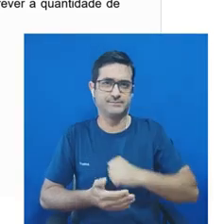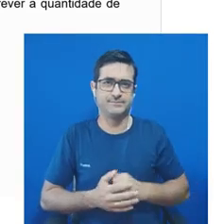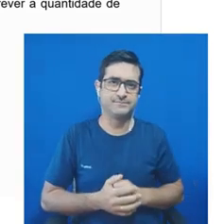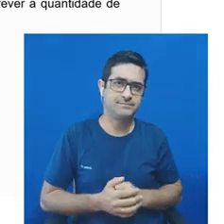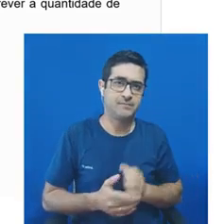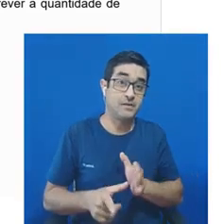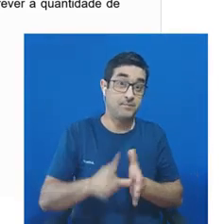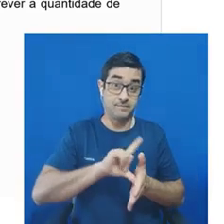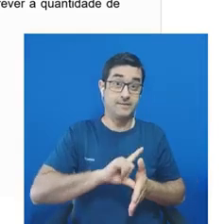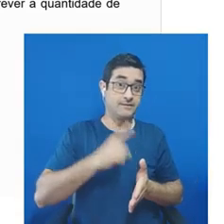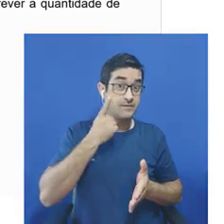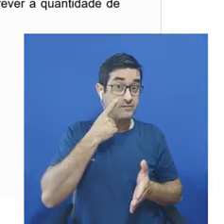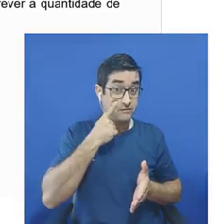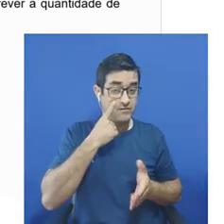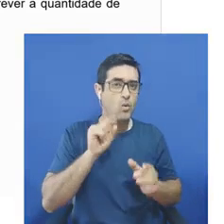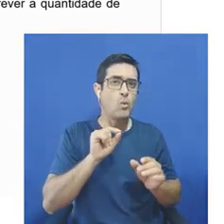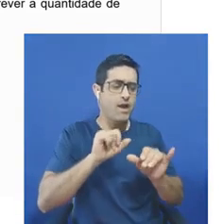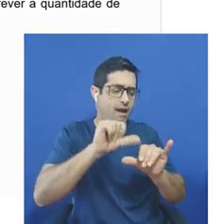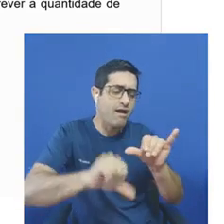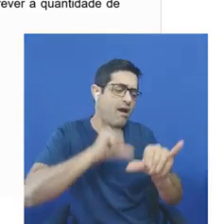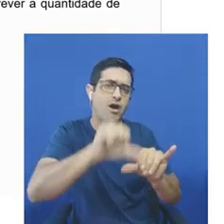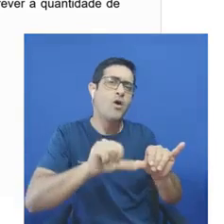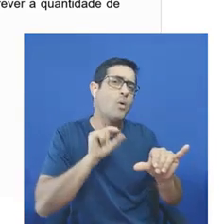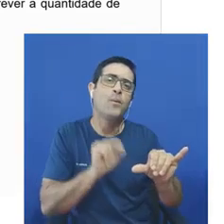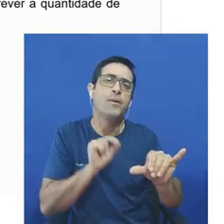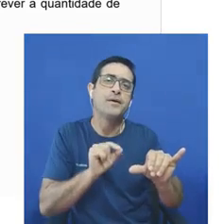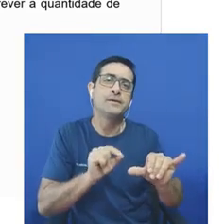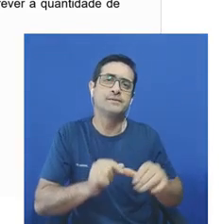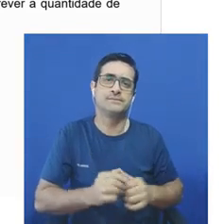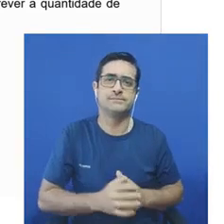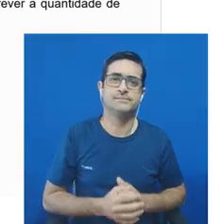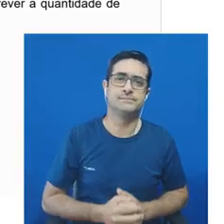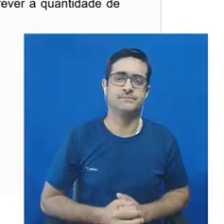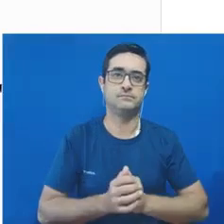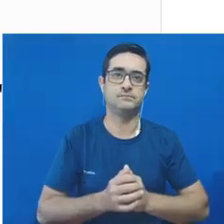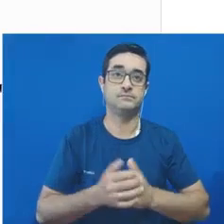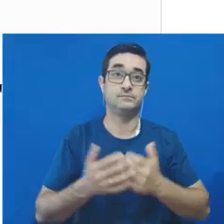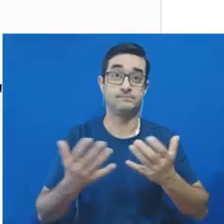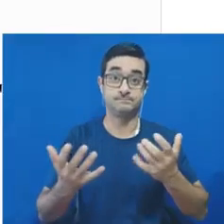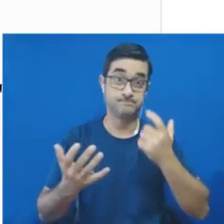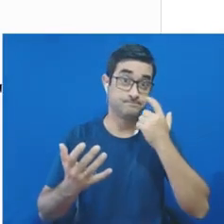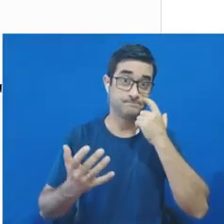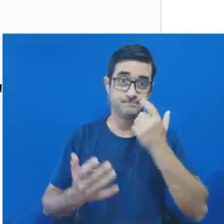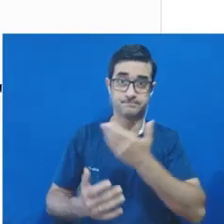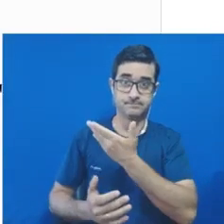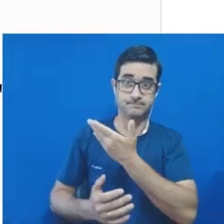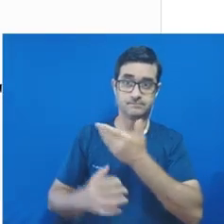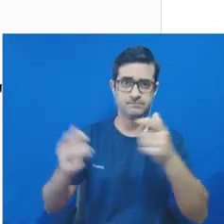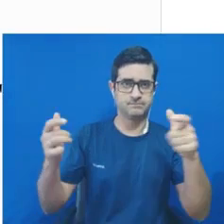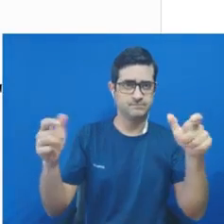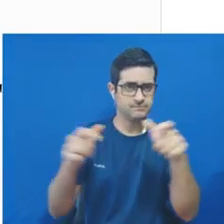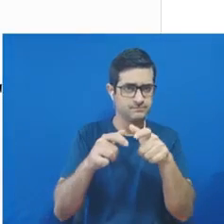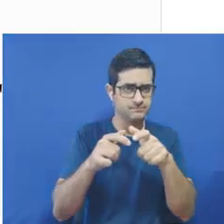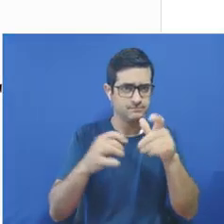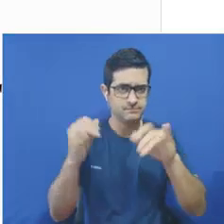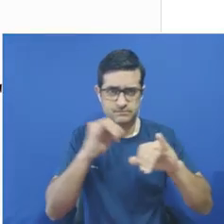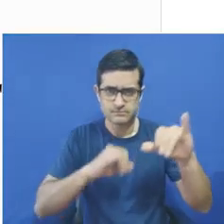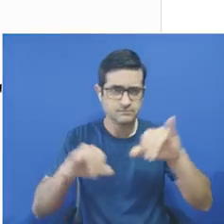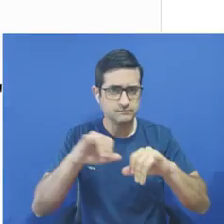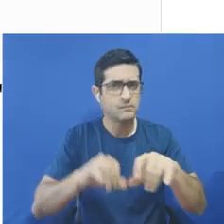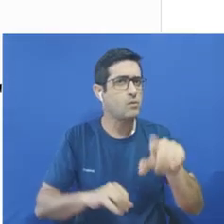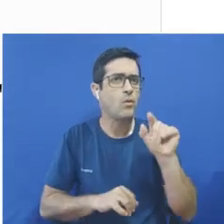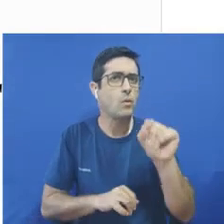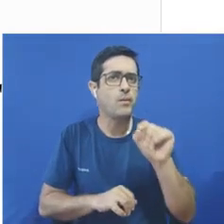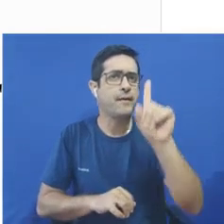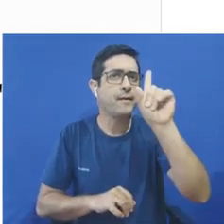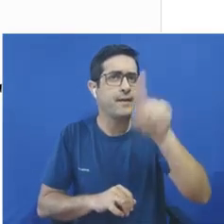aprender. Mas antes disso, vamos trabalhar o que é uma reação química. A equação química,